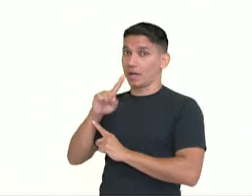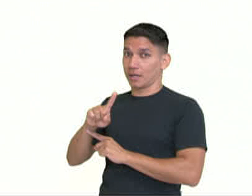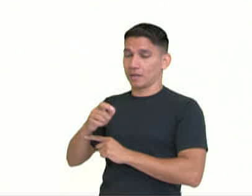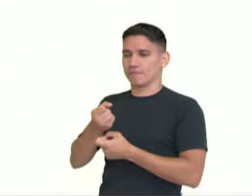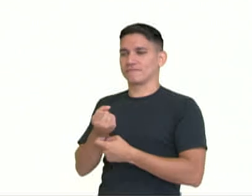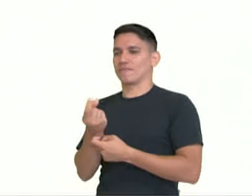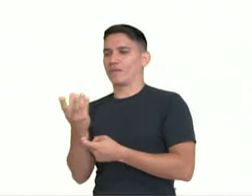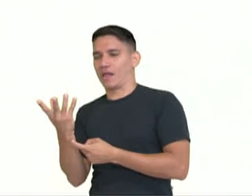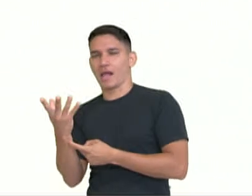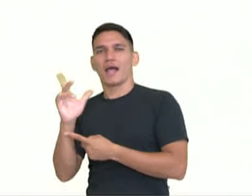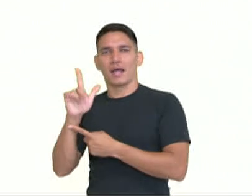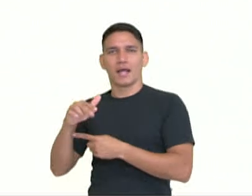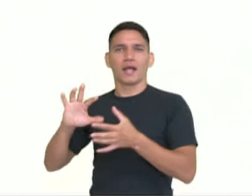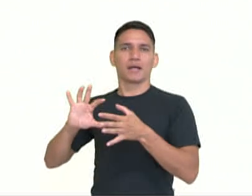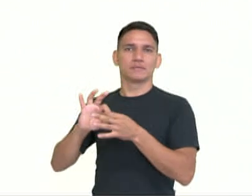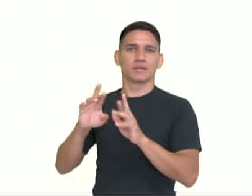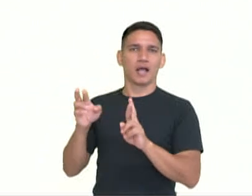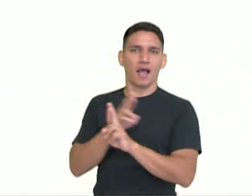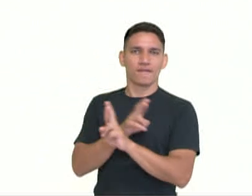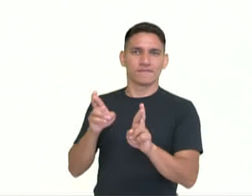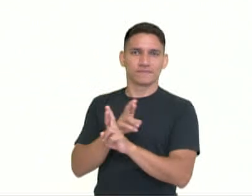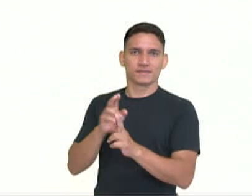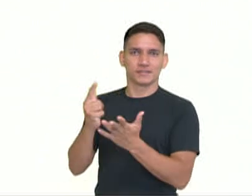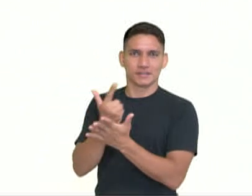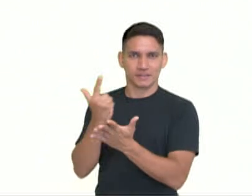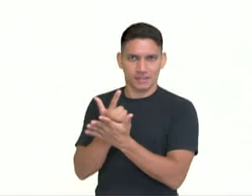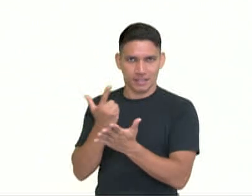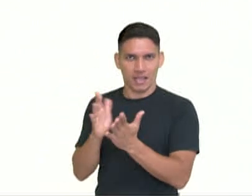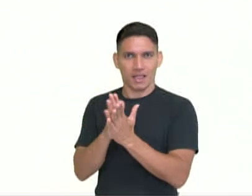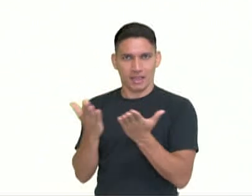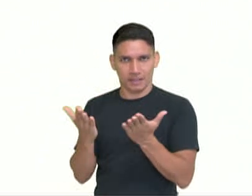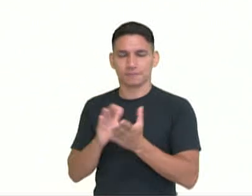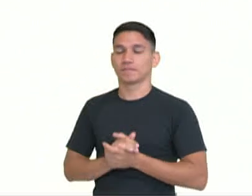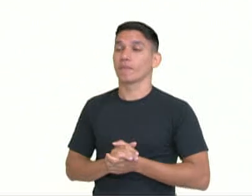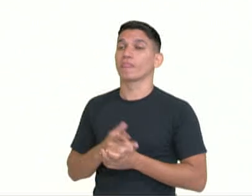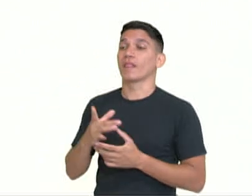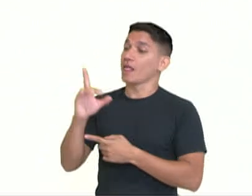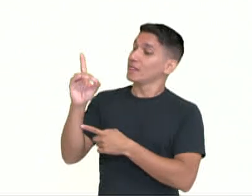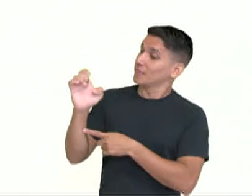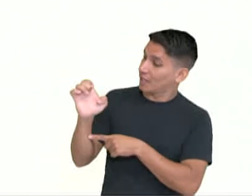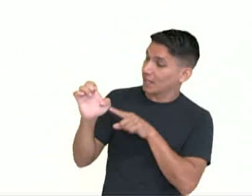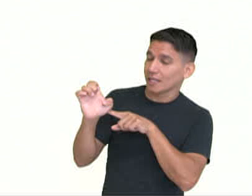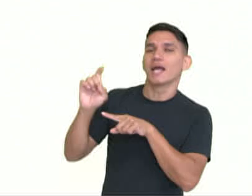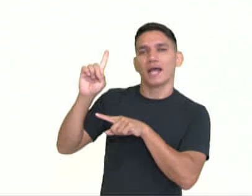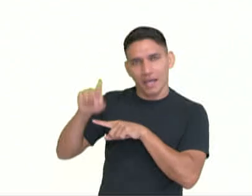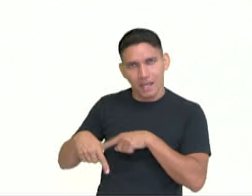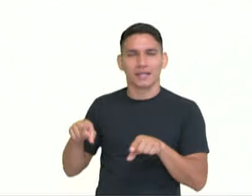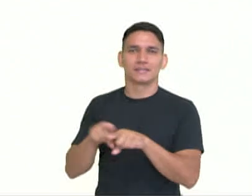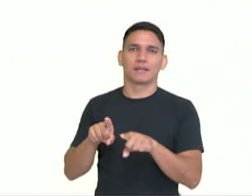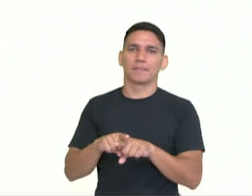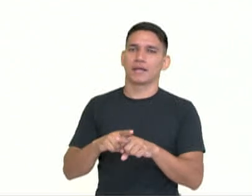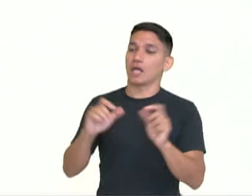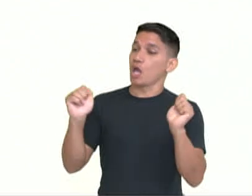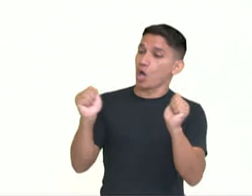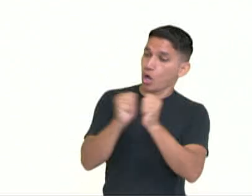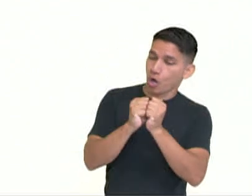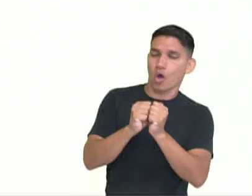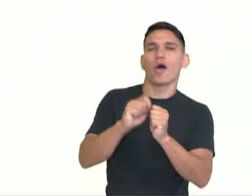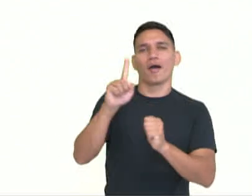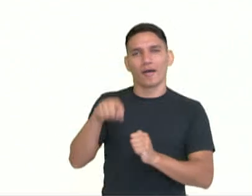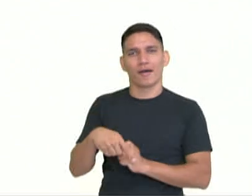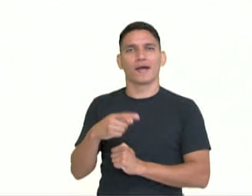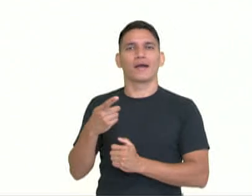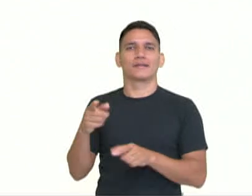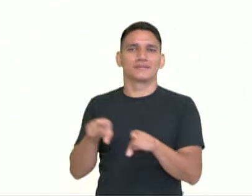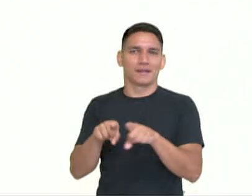livros. Temos aqui de acordo. Então, de é uma preposição. Com é uma preposição, depois